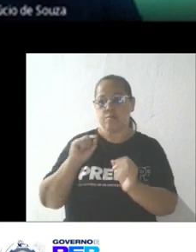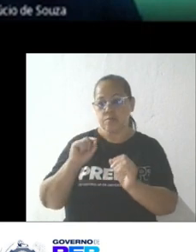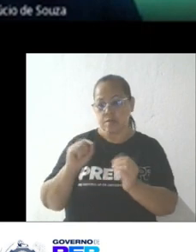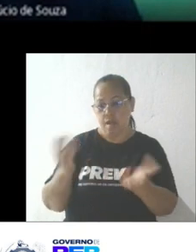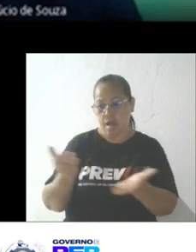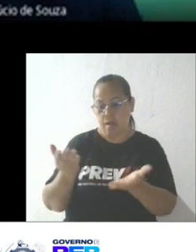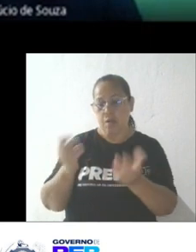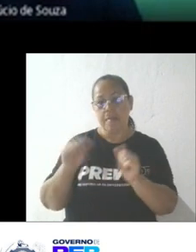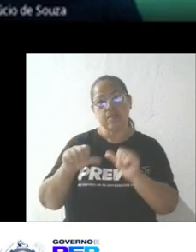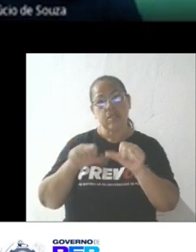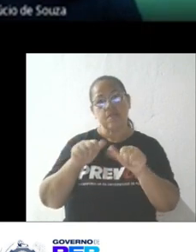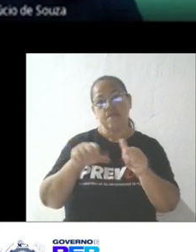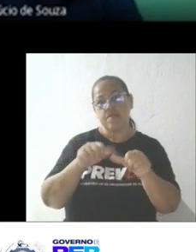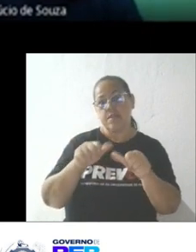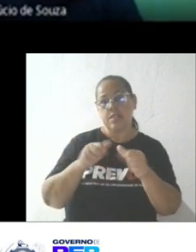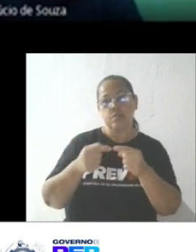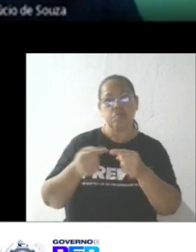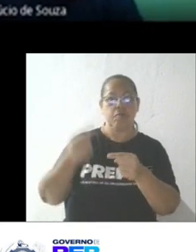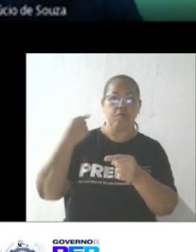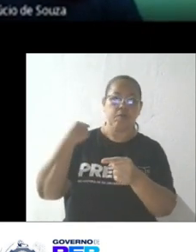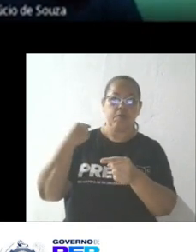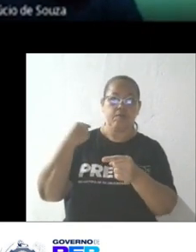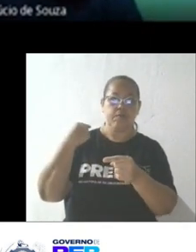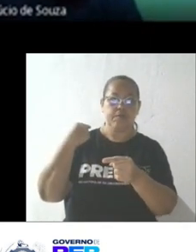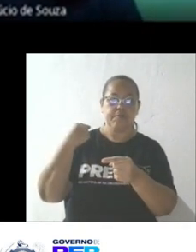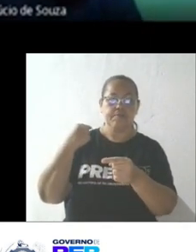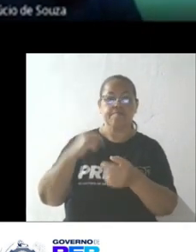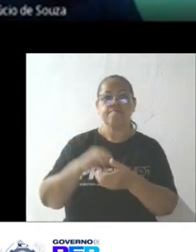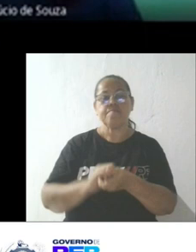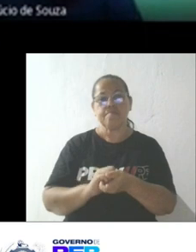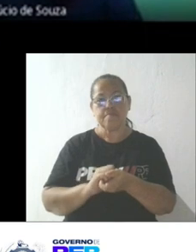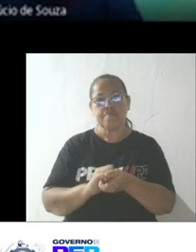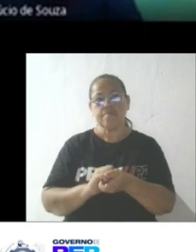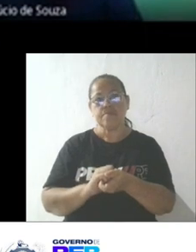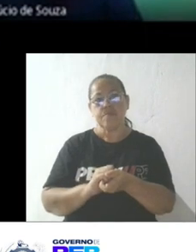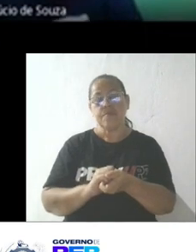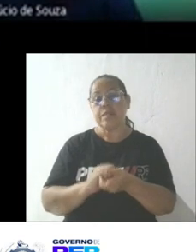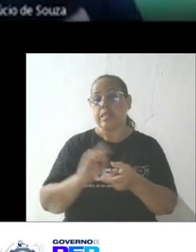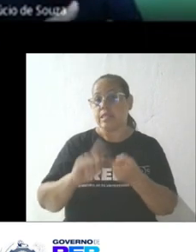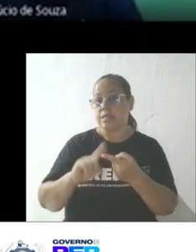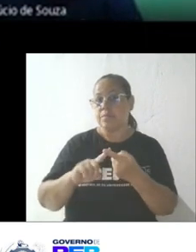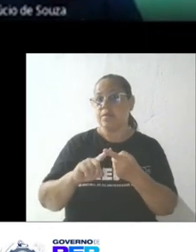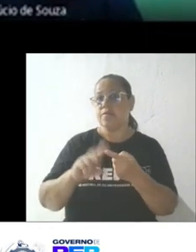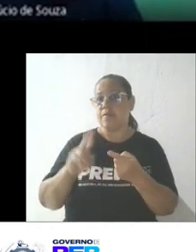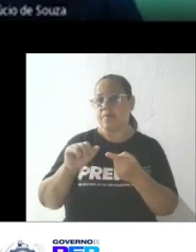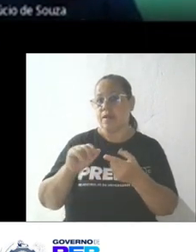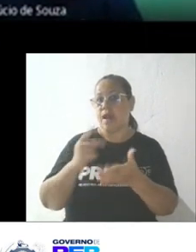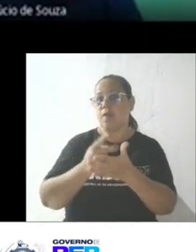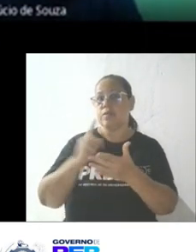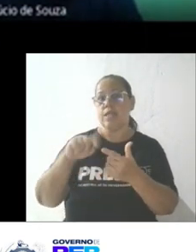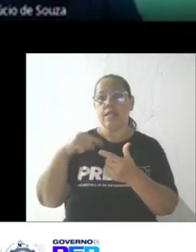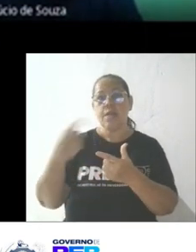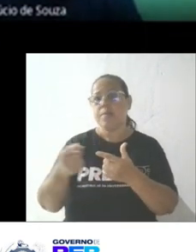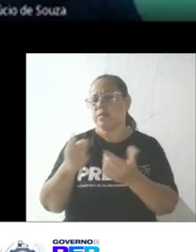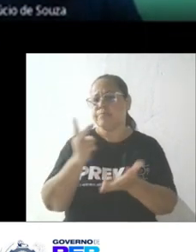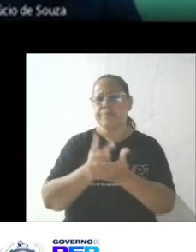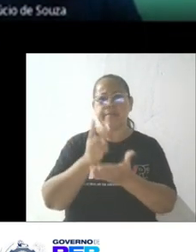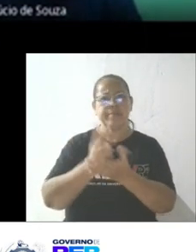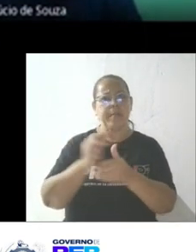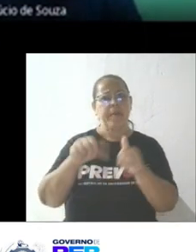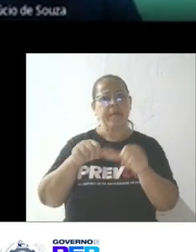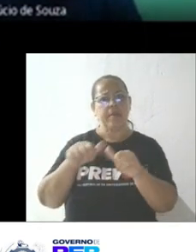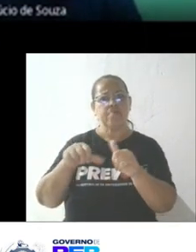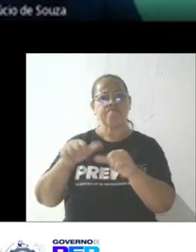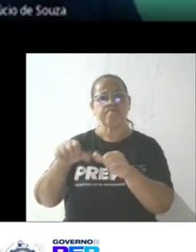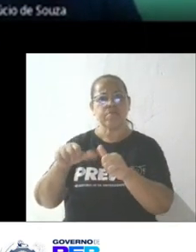do que foi há pouco e do que será depois é a mudança constante correto